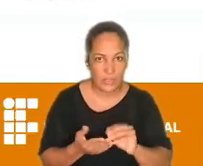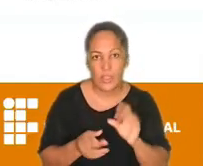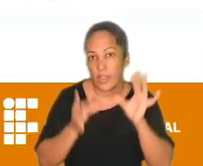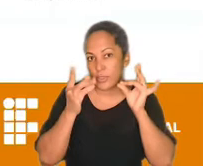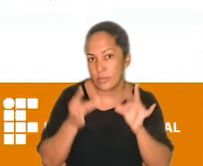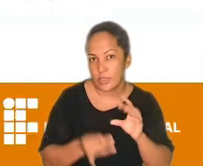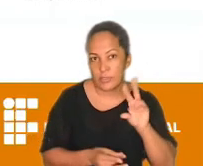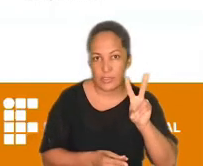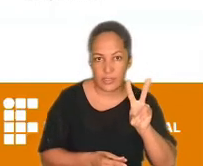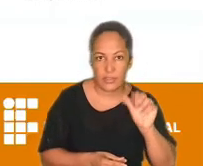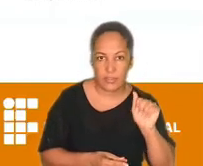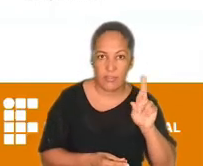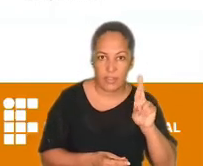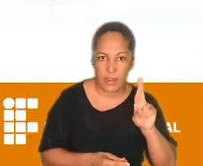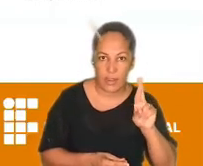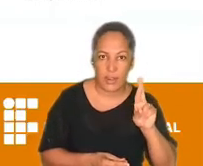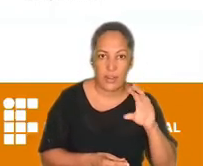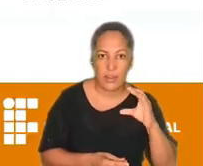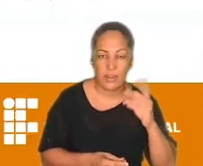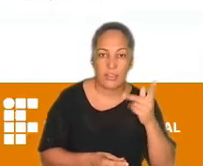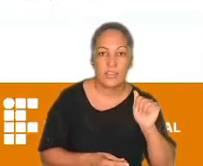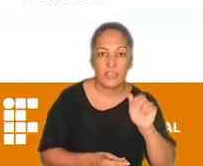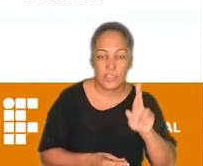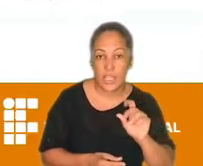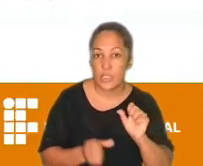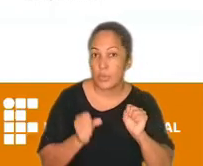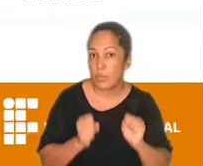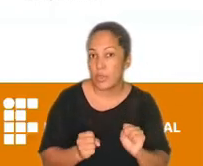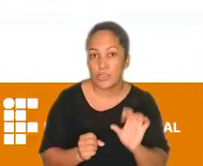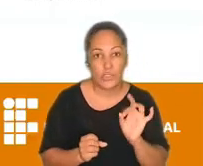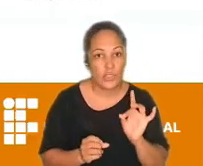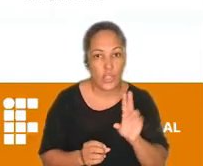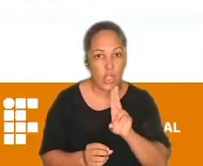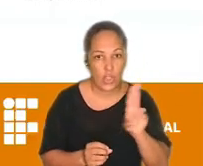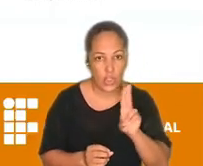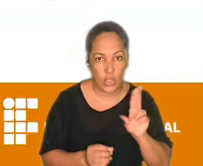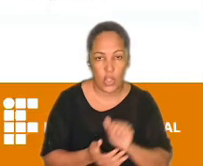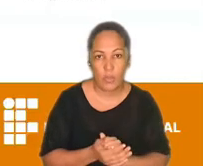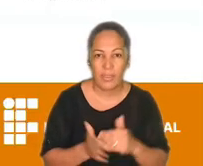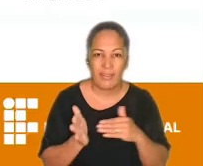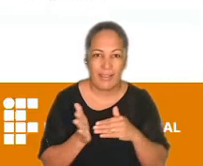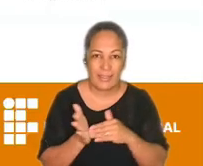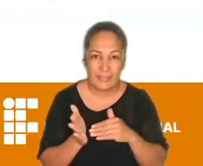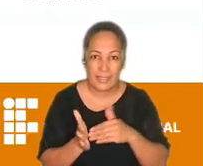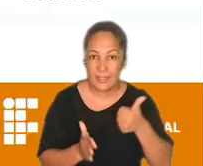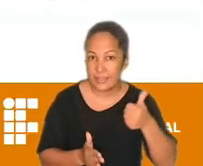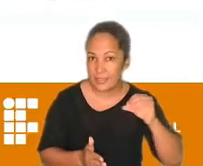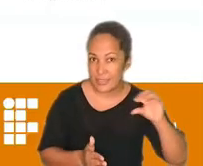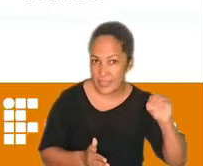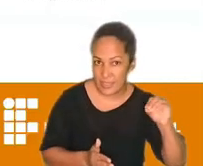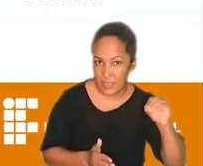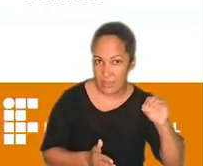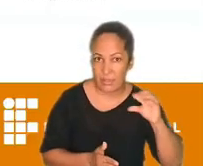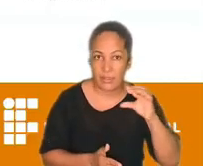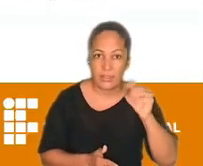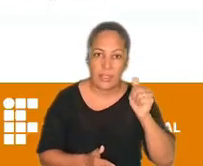vai ser 100, eu só posso ter nomes com até 100 caracteres. Isso